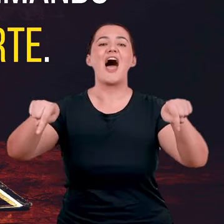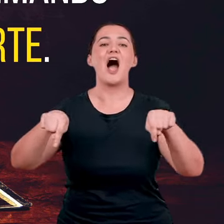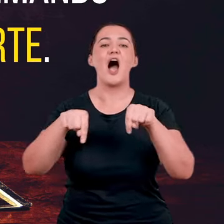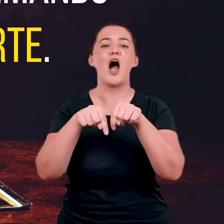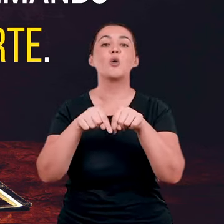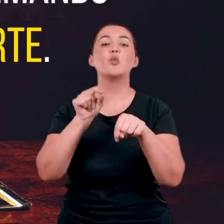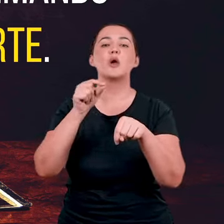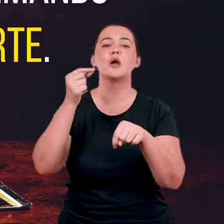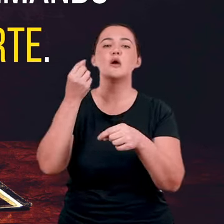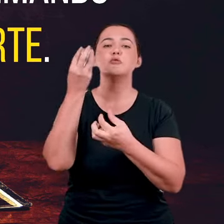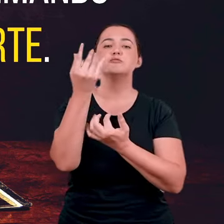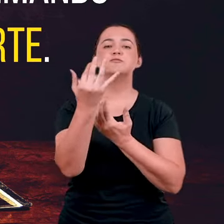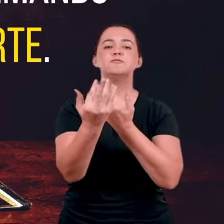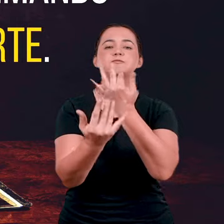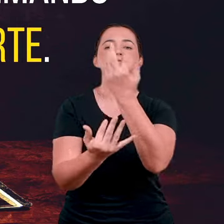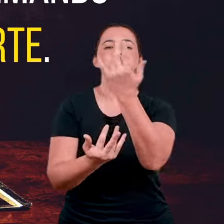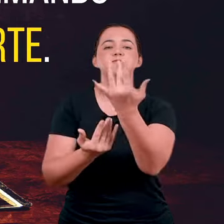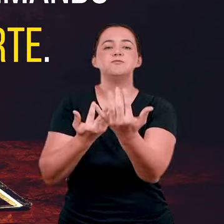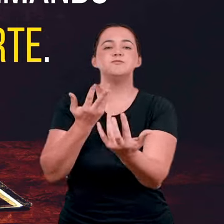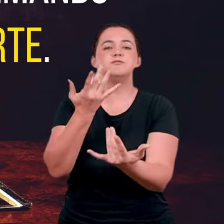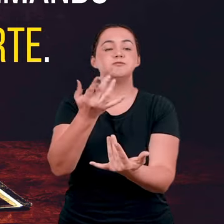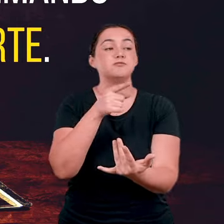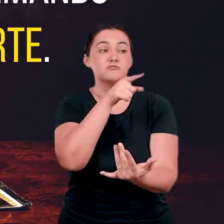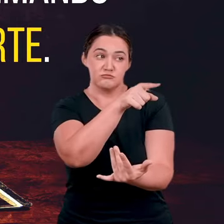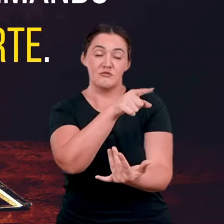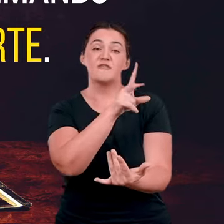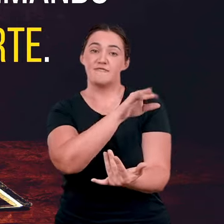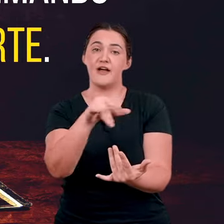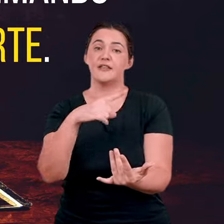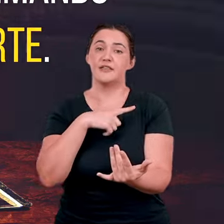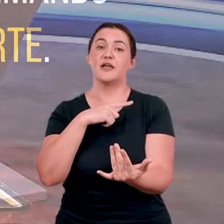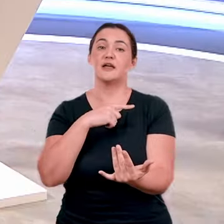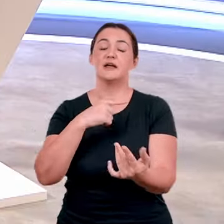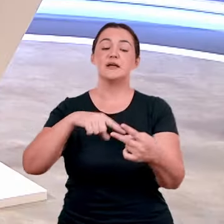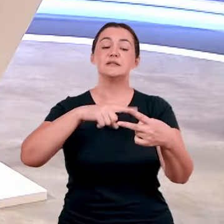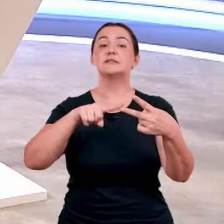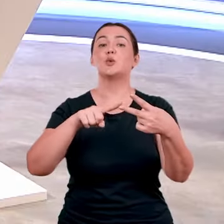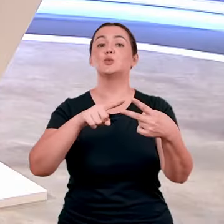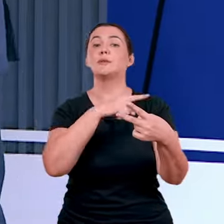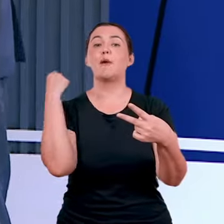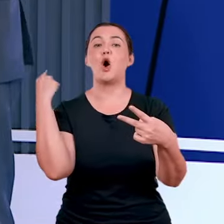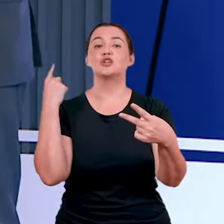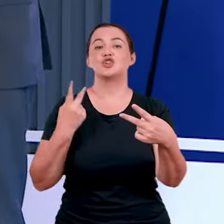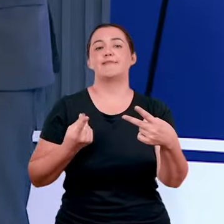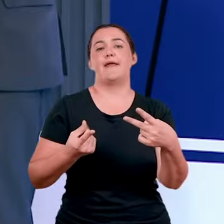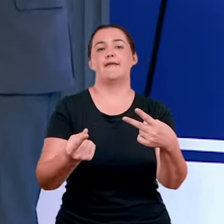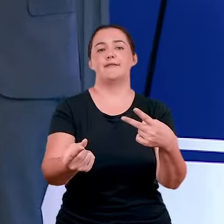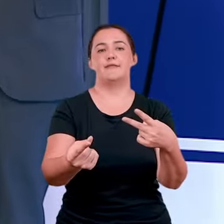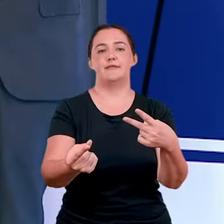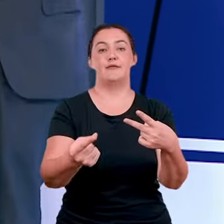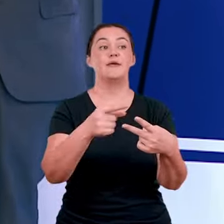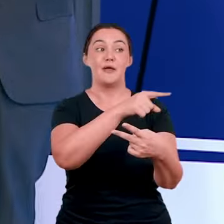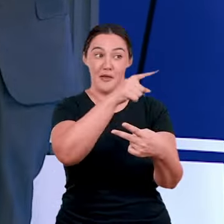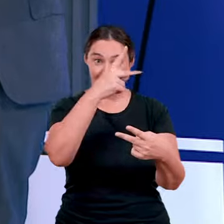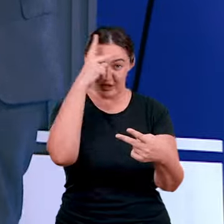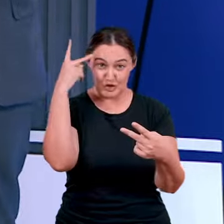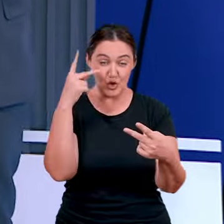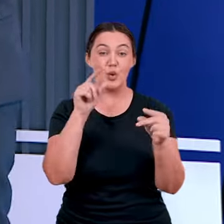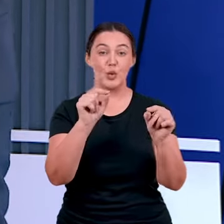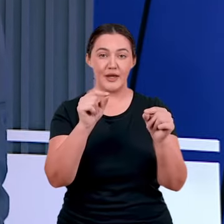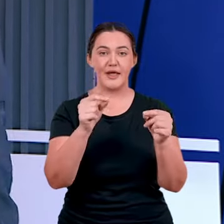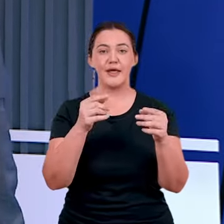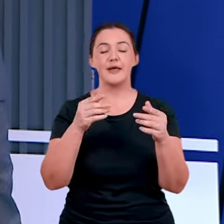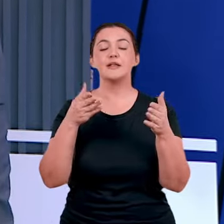com fogo e enxofre, a saber, a segunda morte. Quem entra no lago de fogo